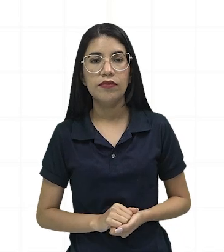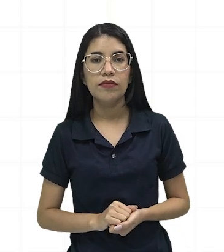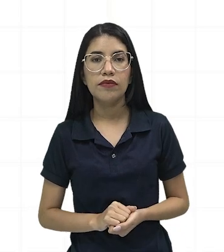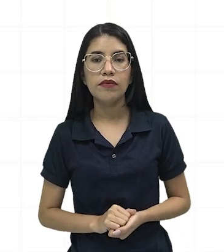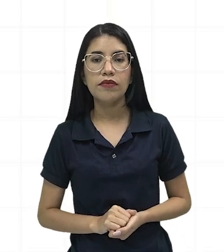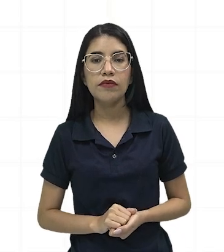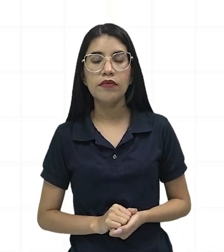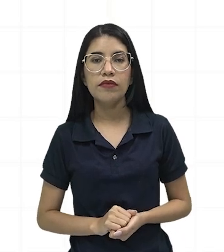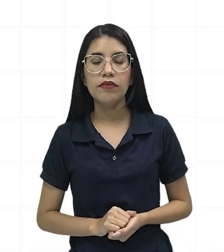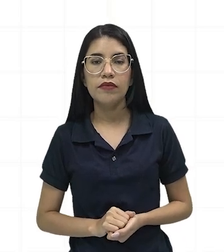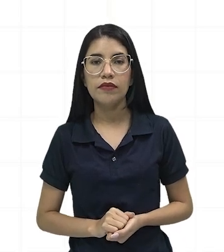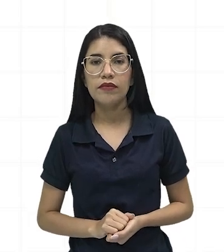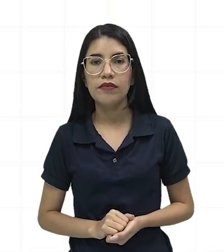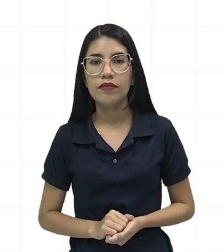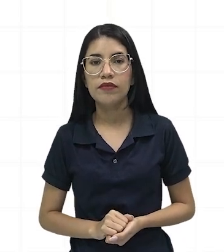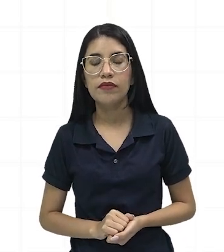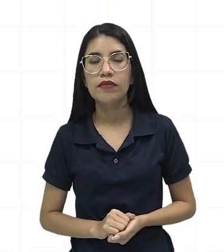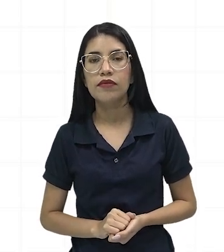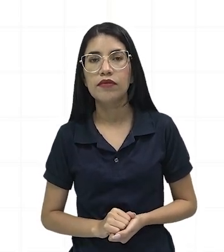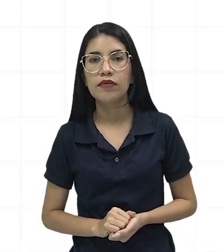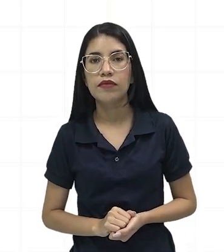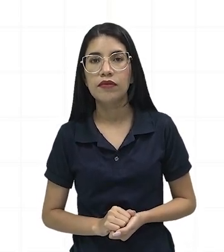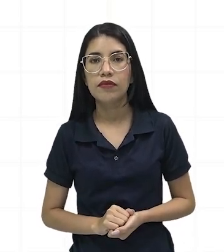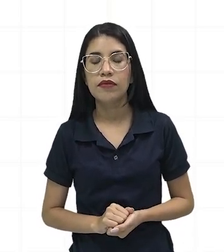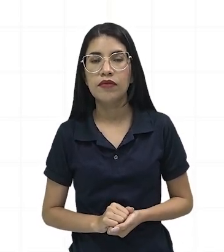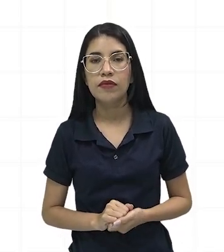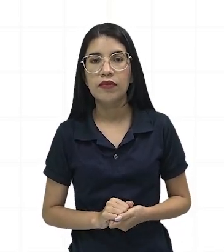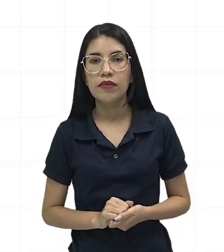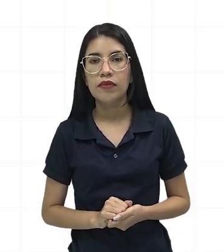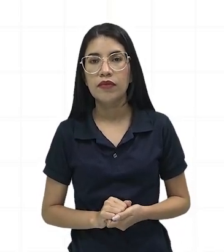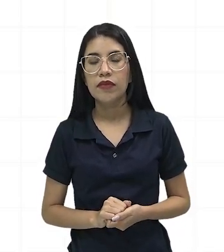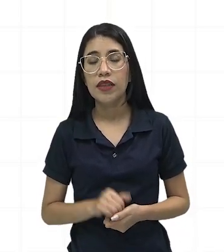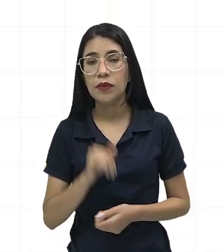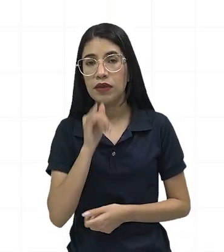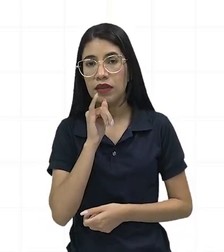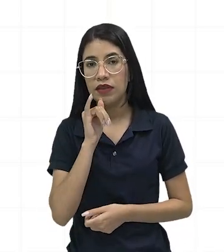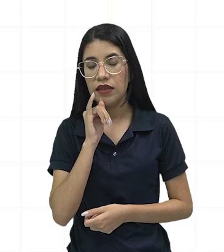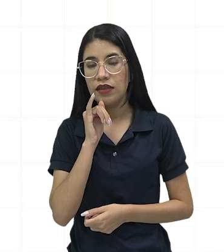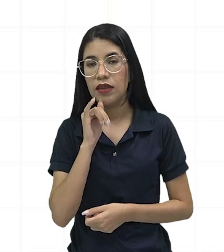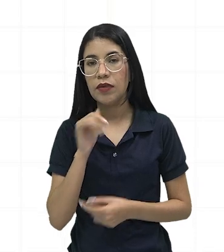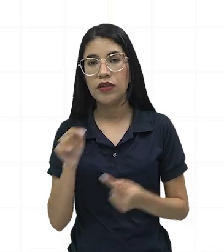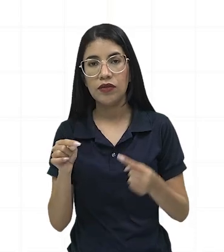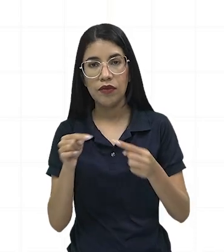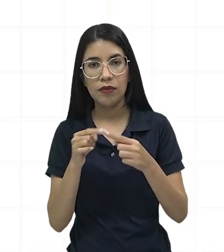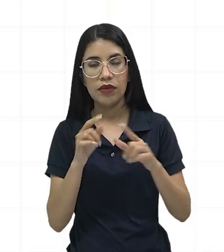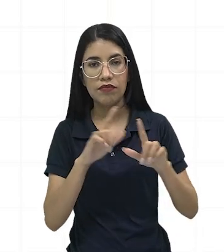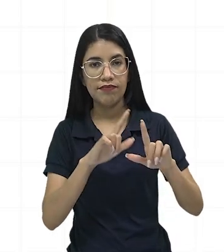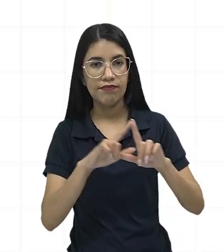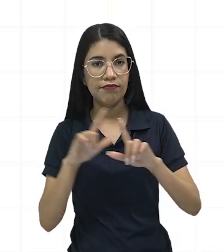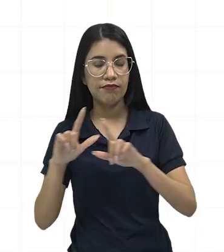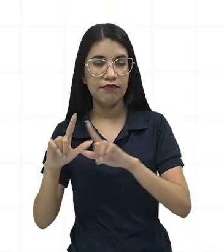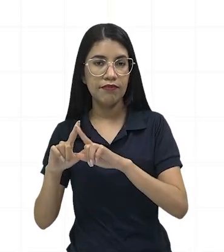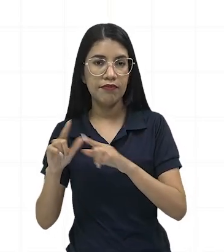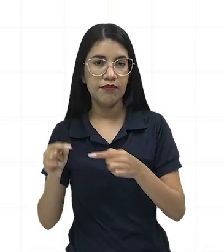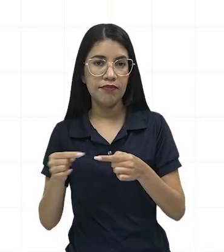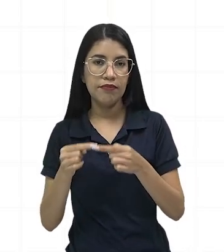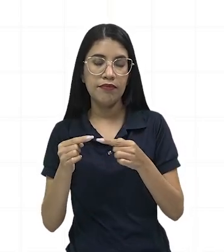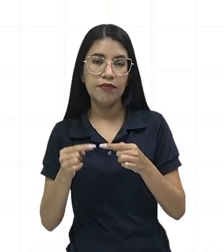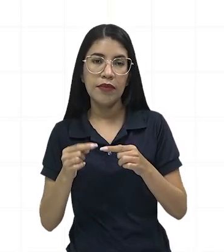mostrar, né, que nesse caso de congruência aqui, eles se encaixam,